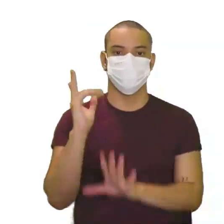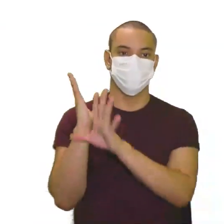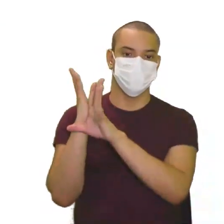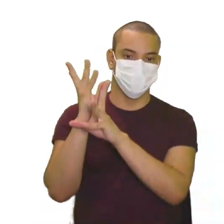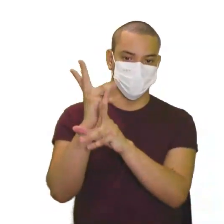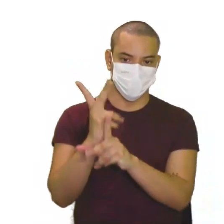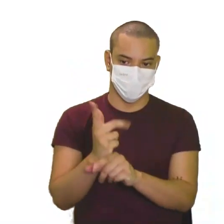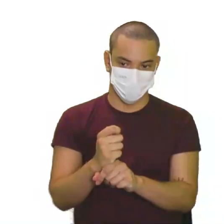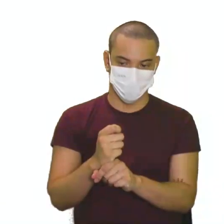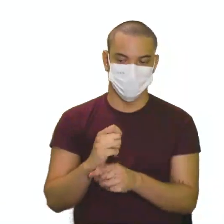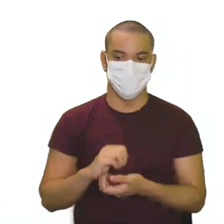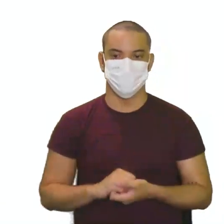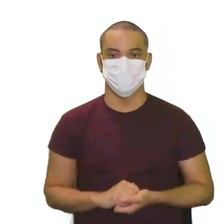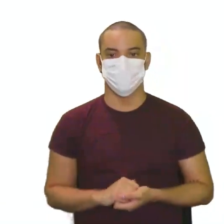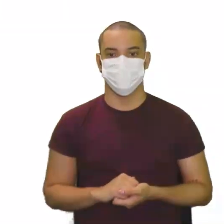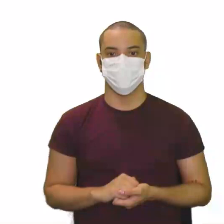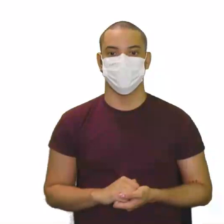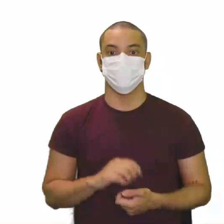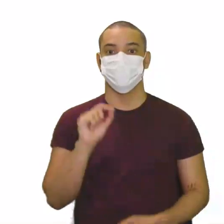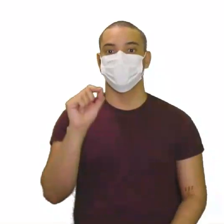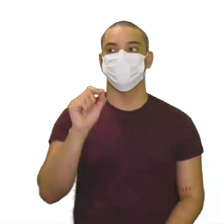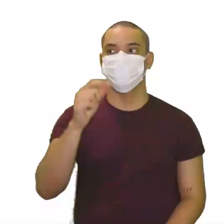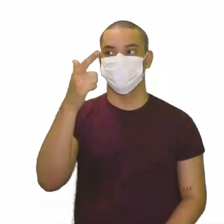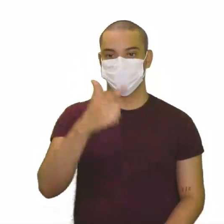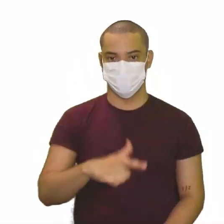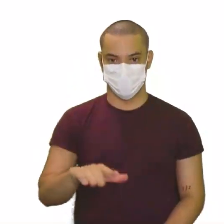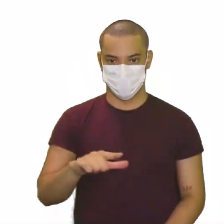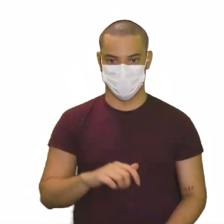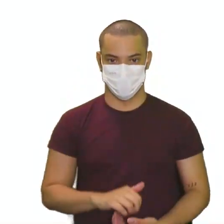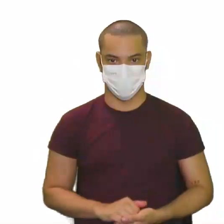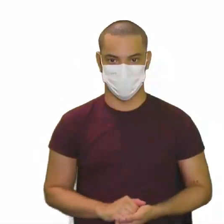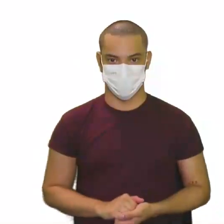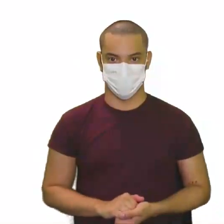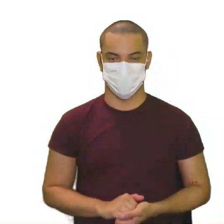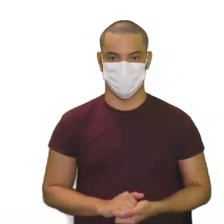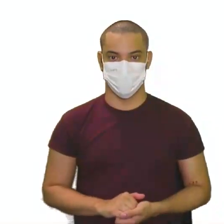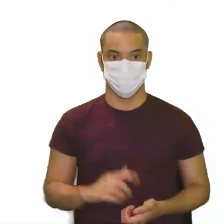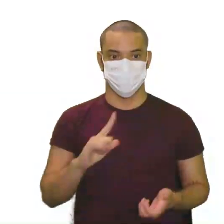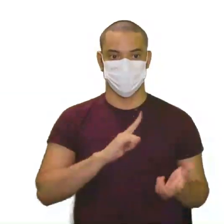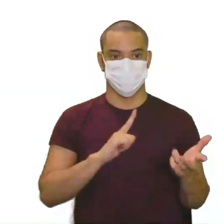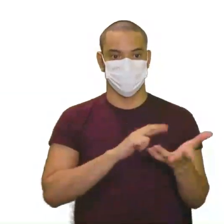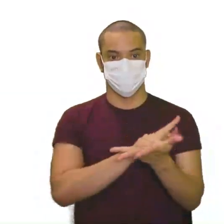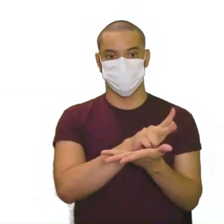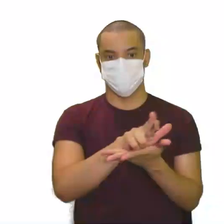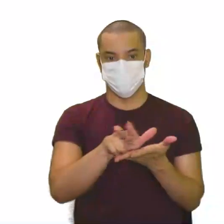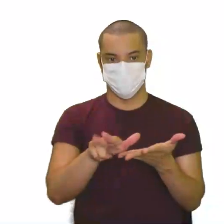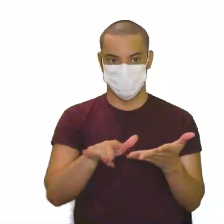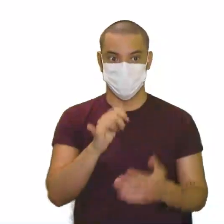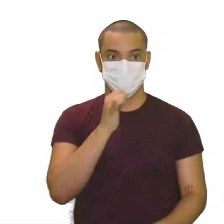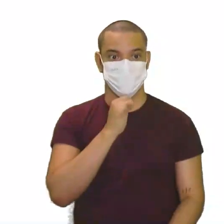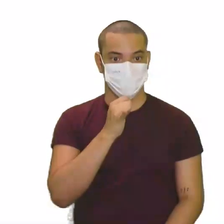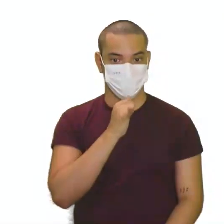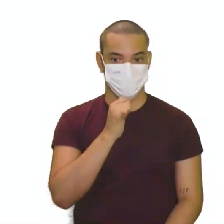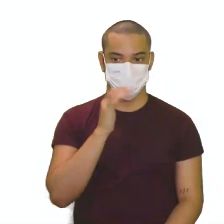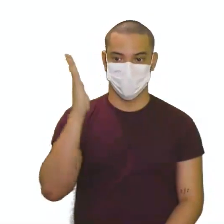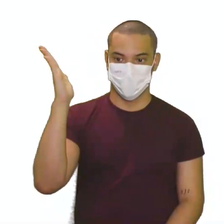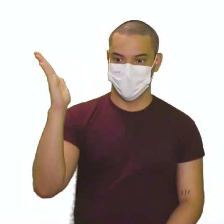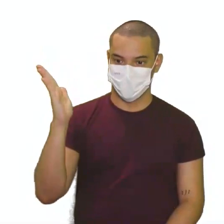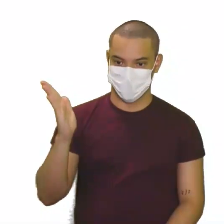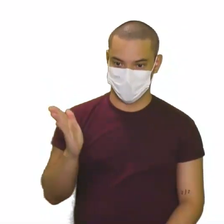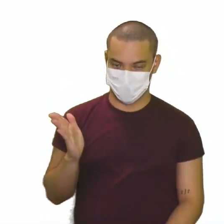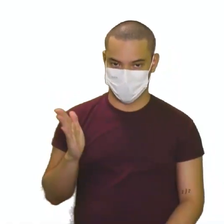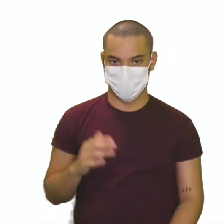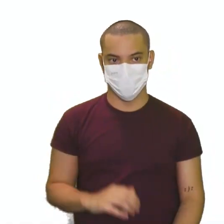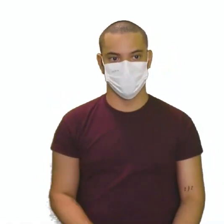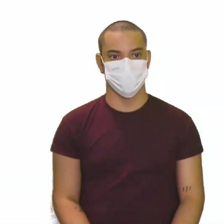revisão olha só o que que nós vimos mais ali nós temos vários exemplos de ima ok